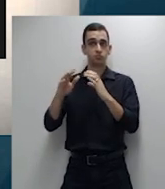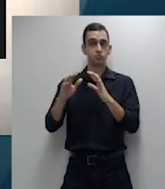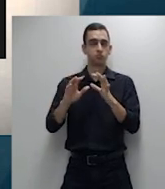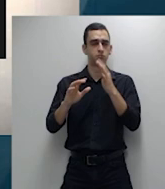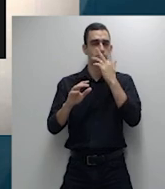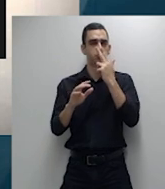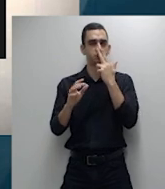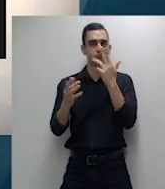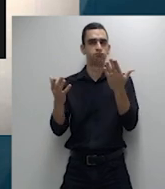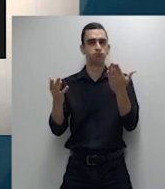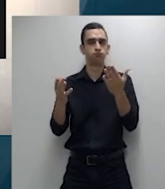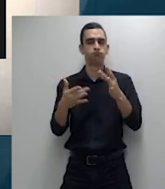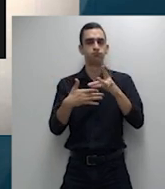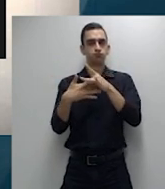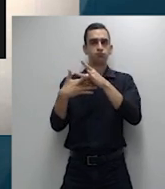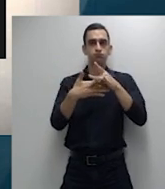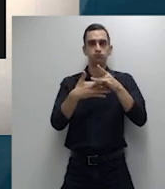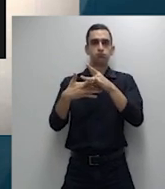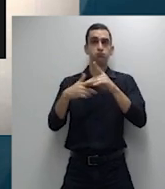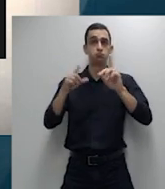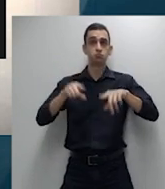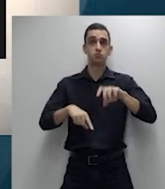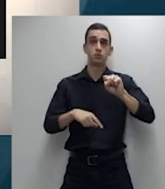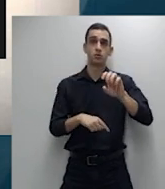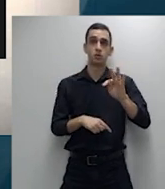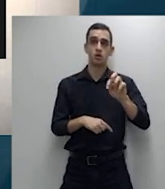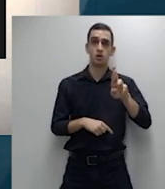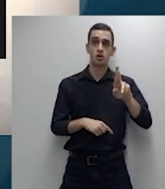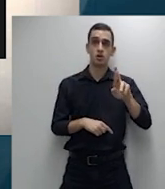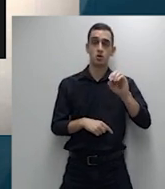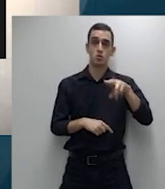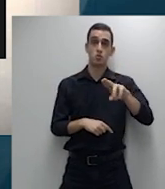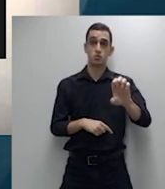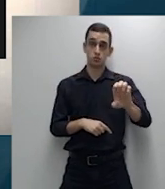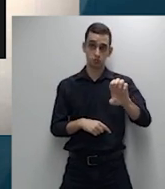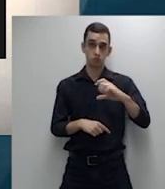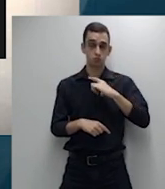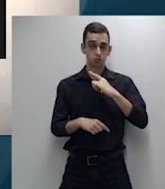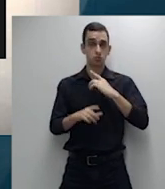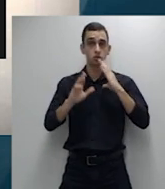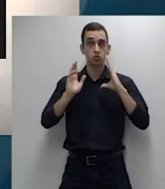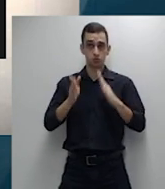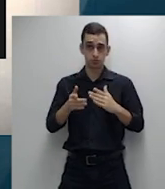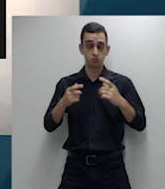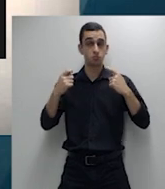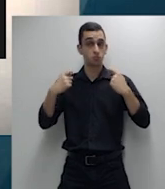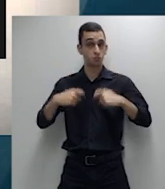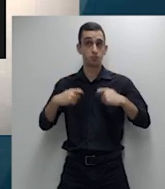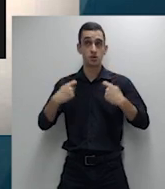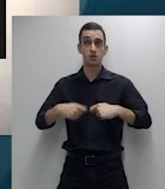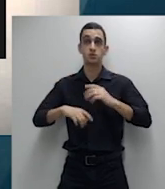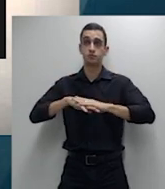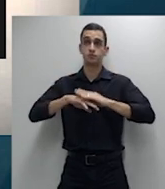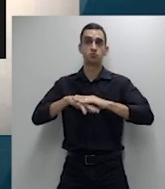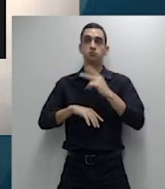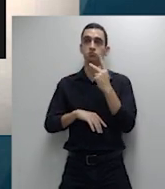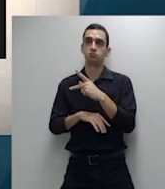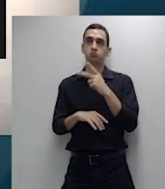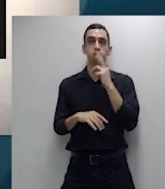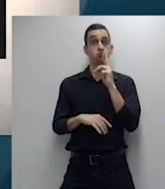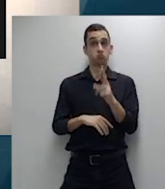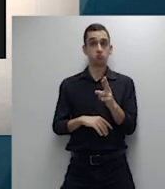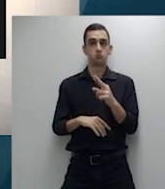o exercício da atividade da Star One de manter responderá por eventuais falhas